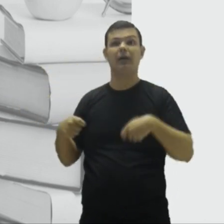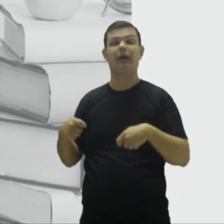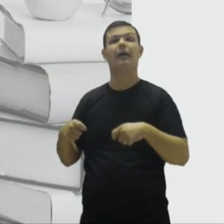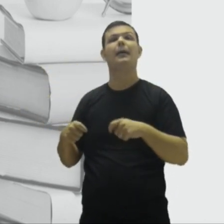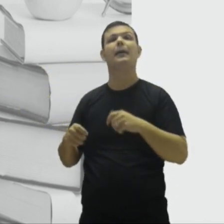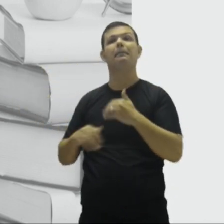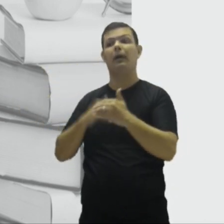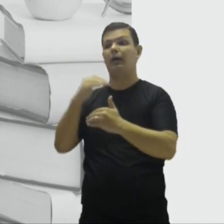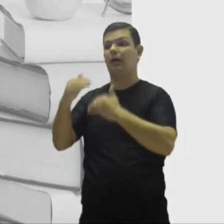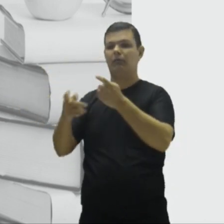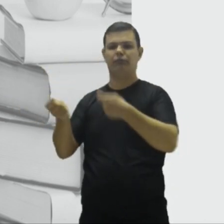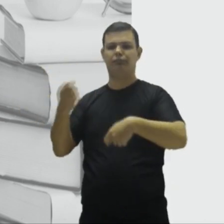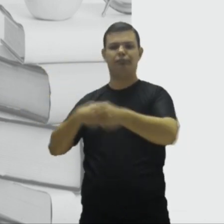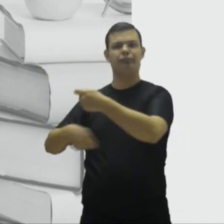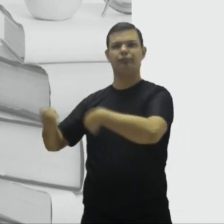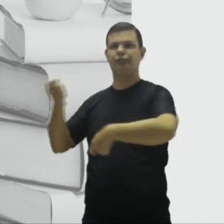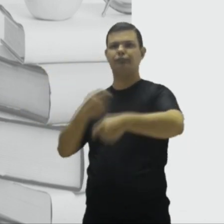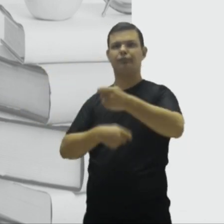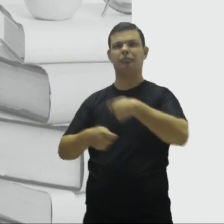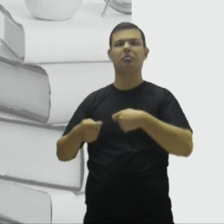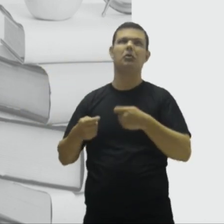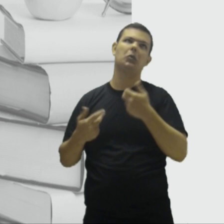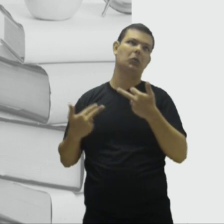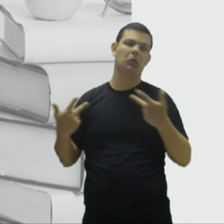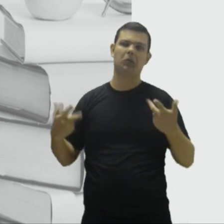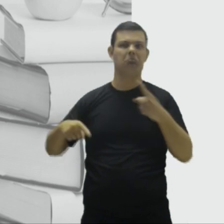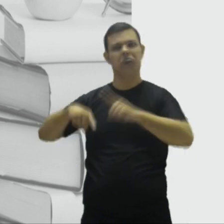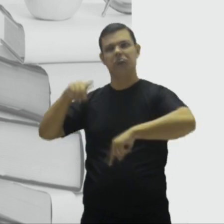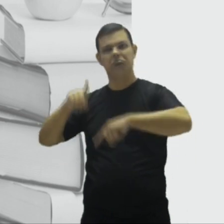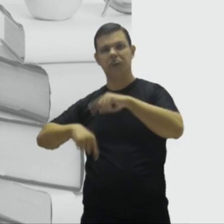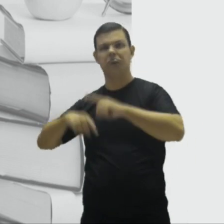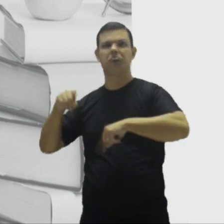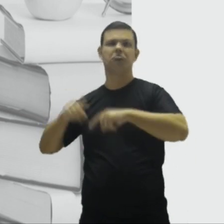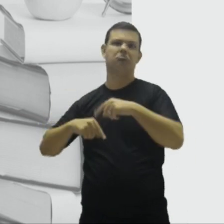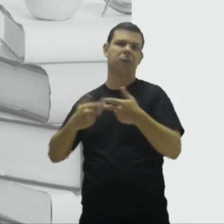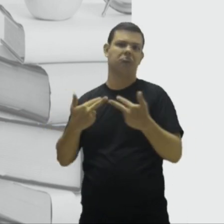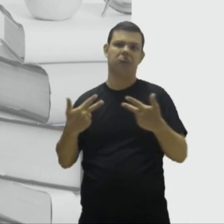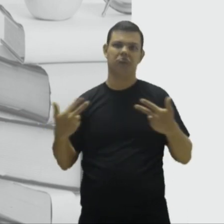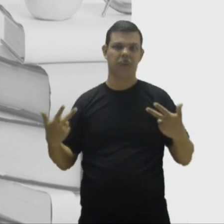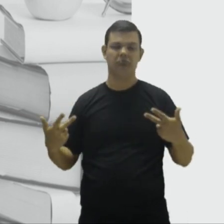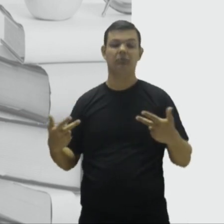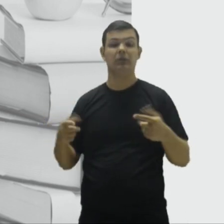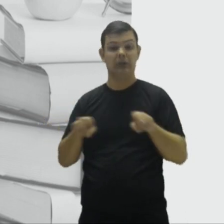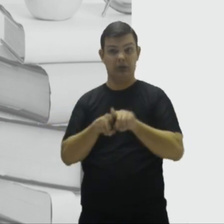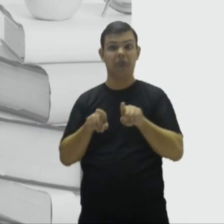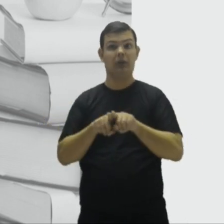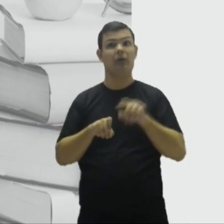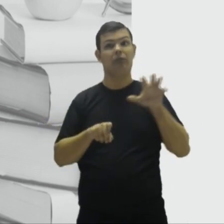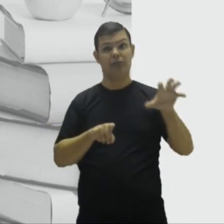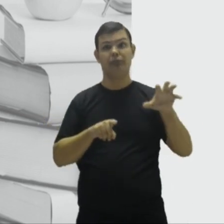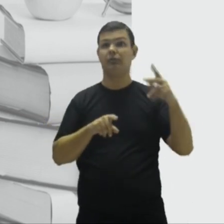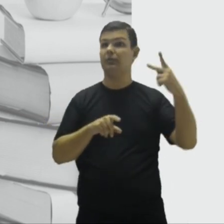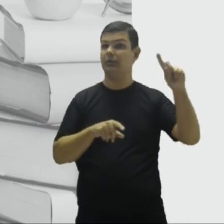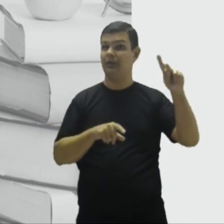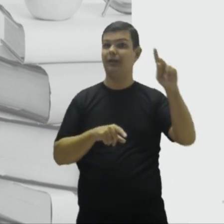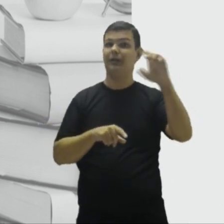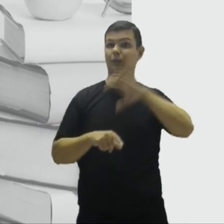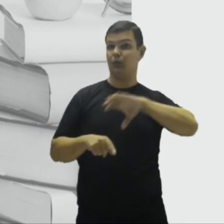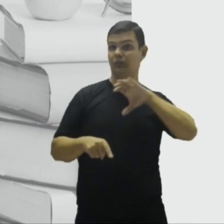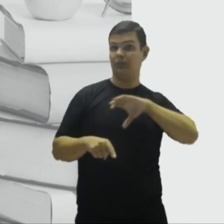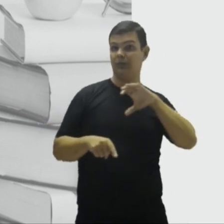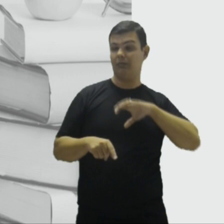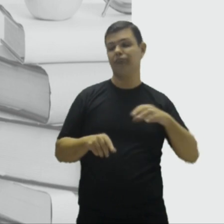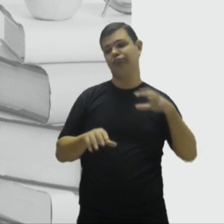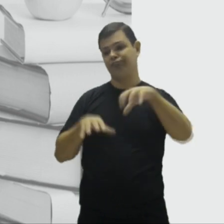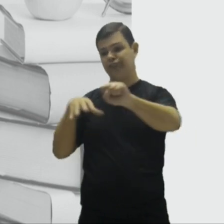mais comercialização de bens, de produtos, principalmente produtos extraídos da região onde eles se